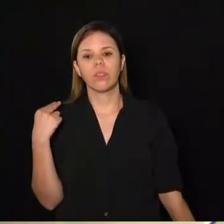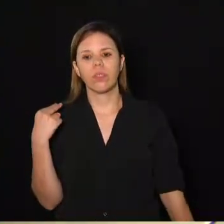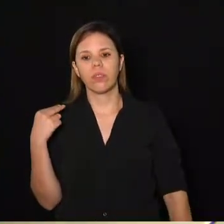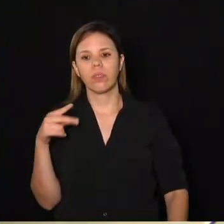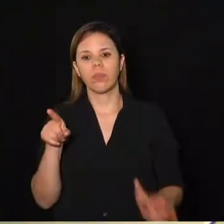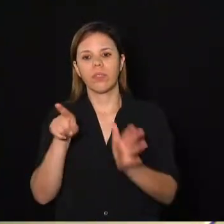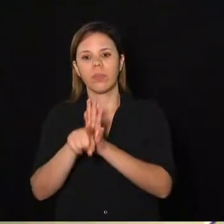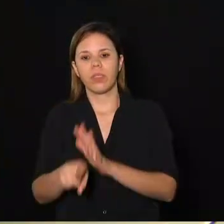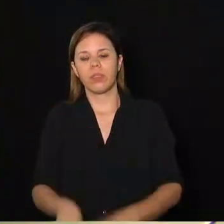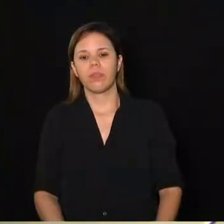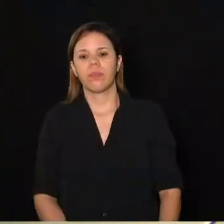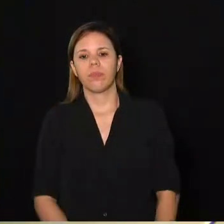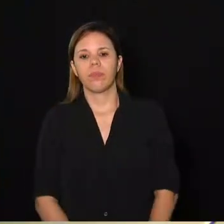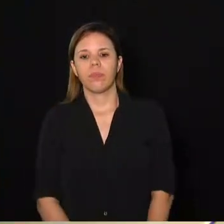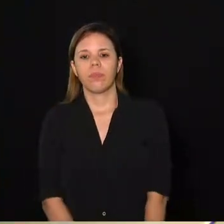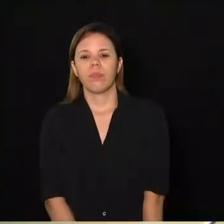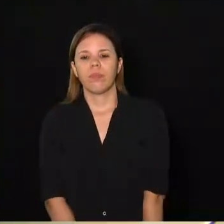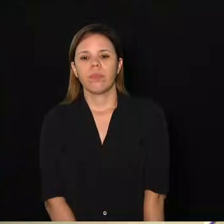gentileza